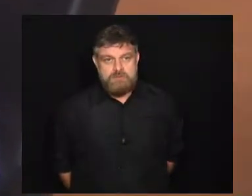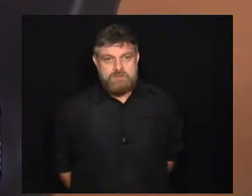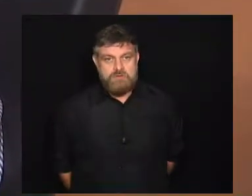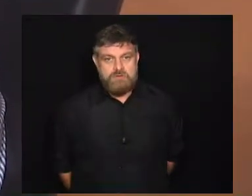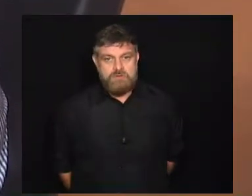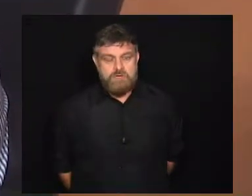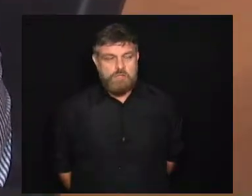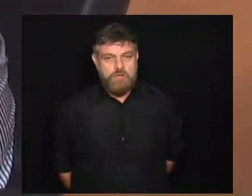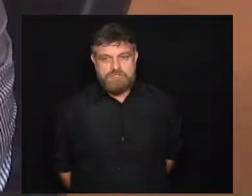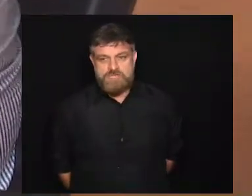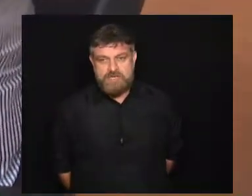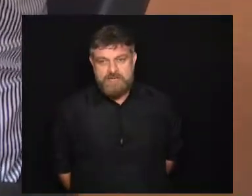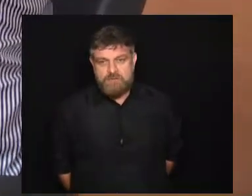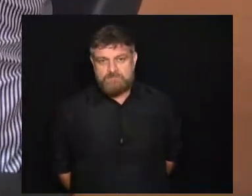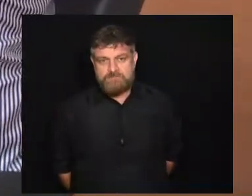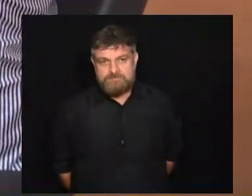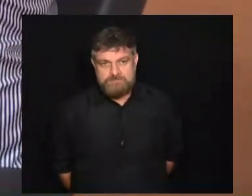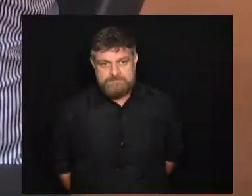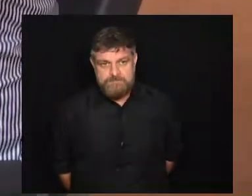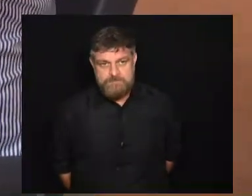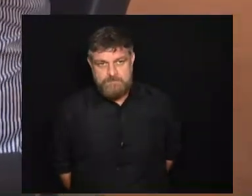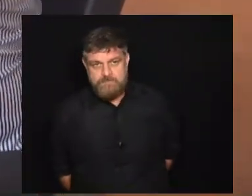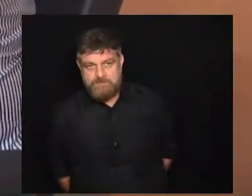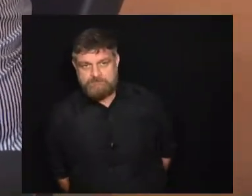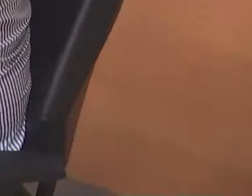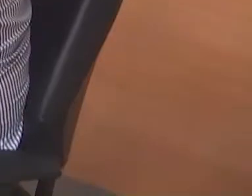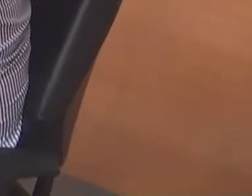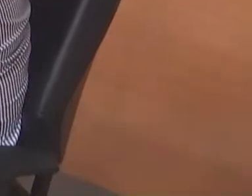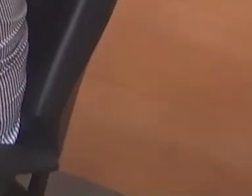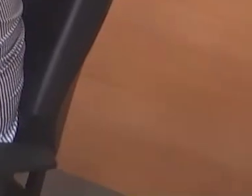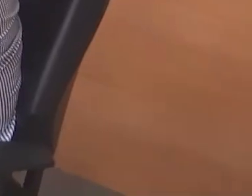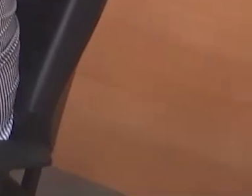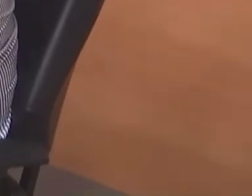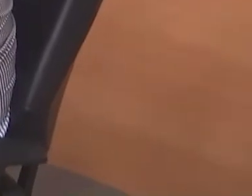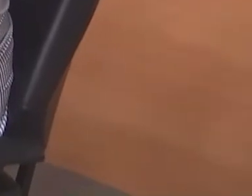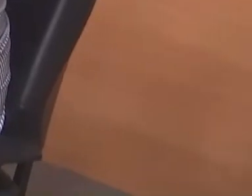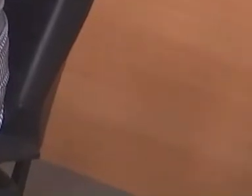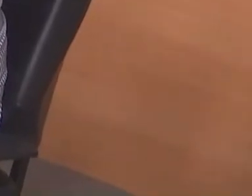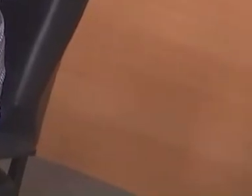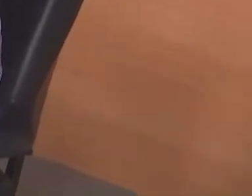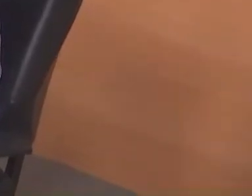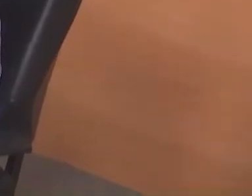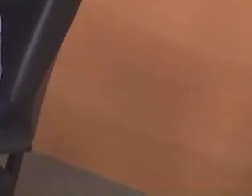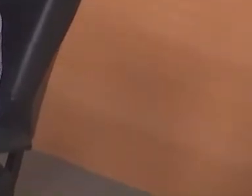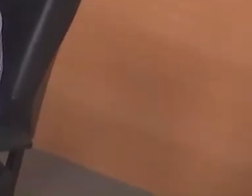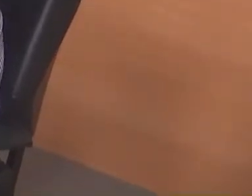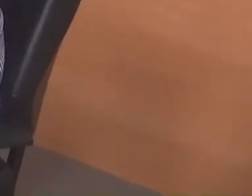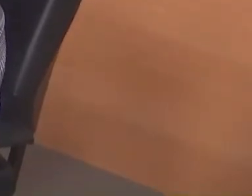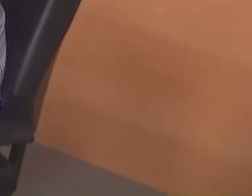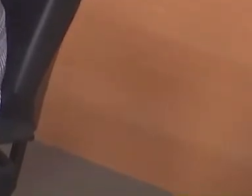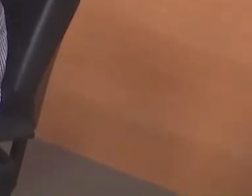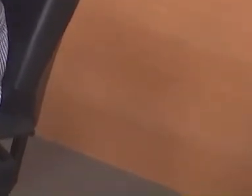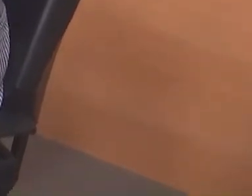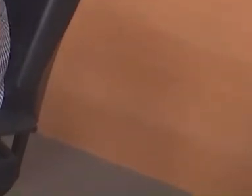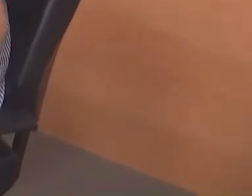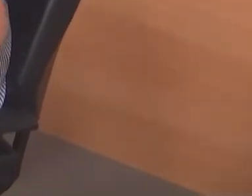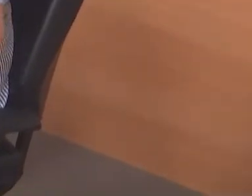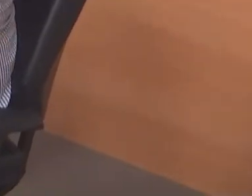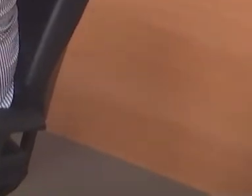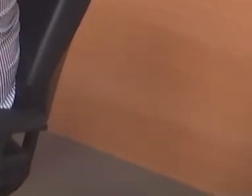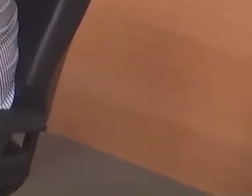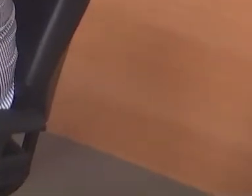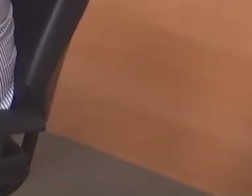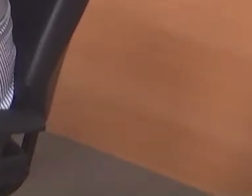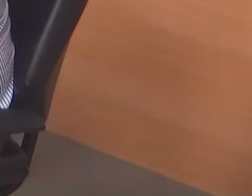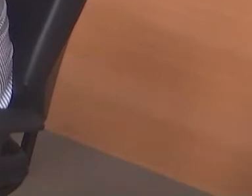de eu passar para o doutor Marcos, queria só tirar algumas dúvidas contigo. Primeiro, sobre a dengue, né? A gente tem